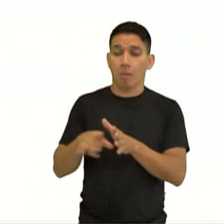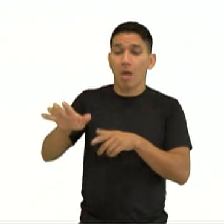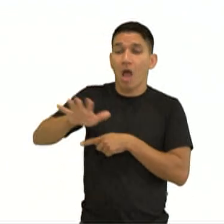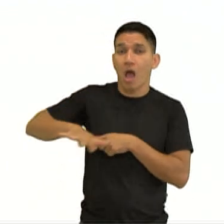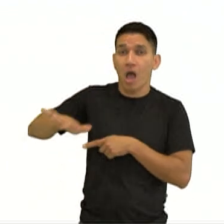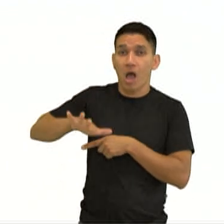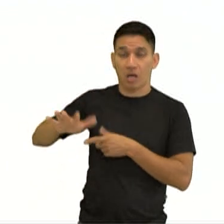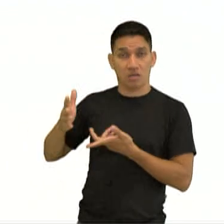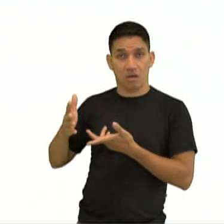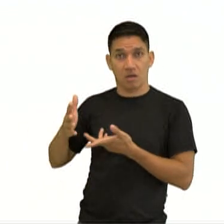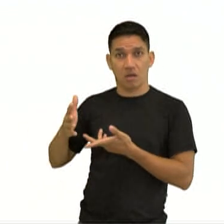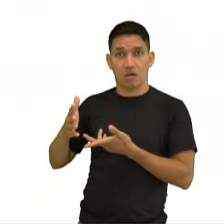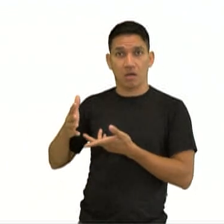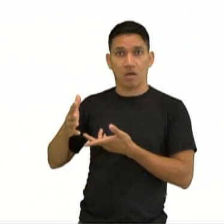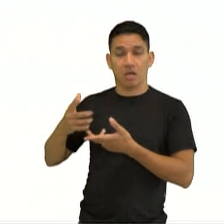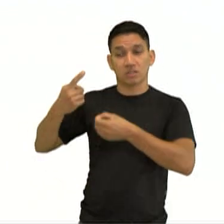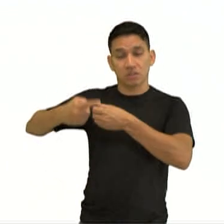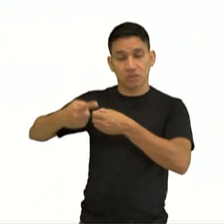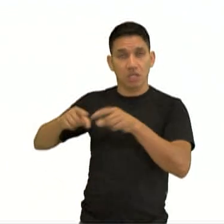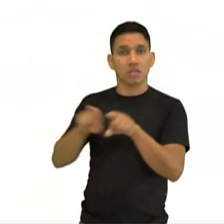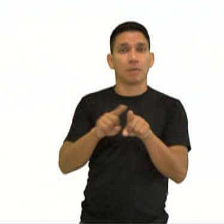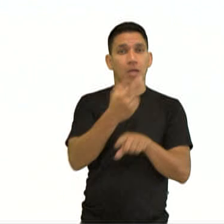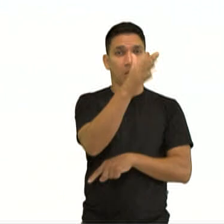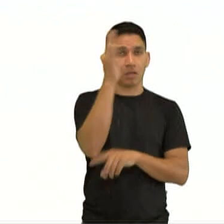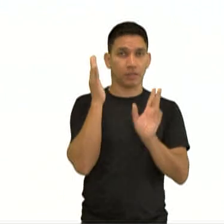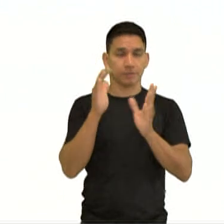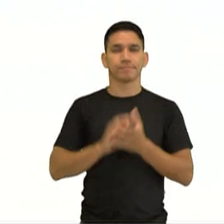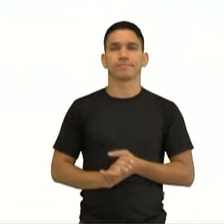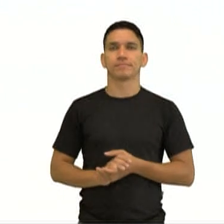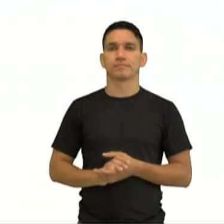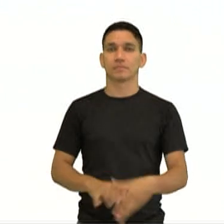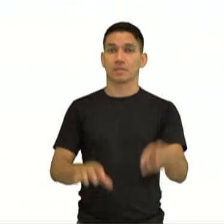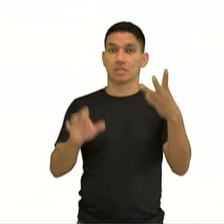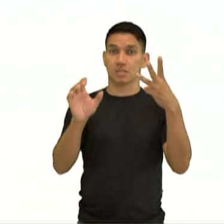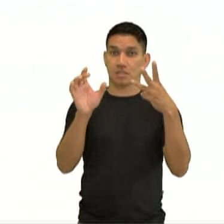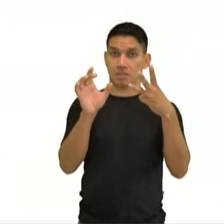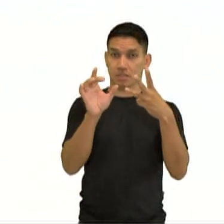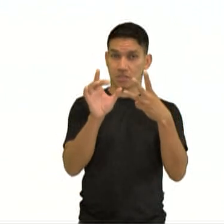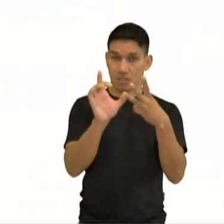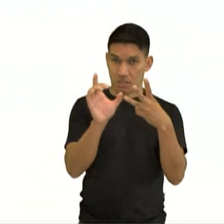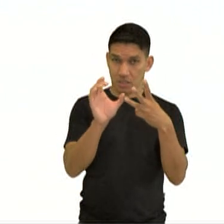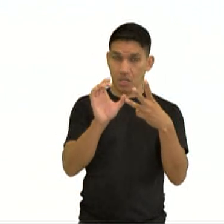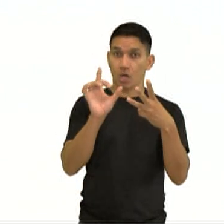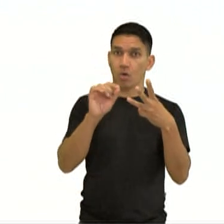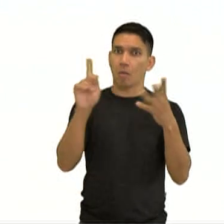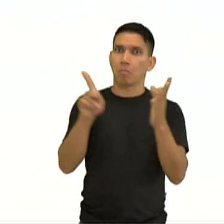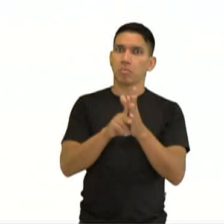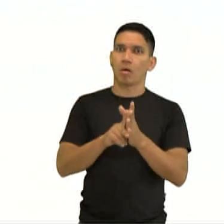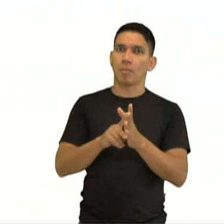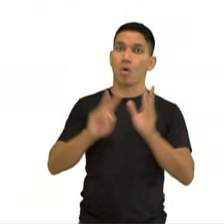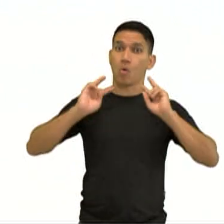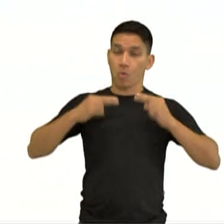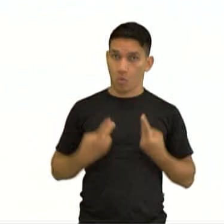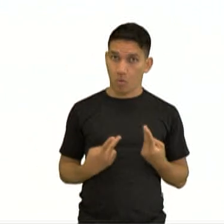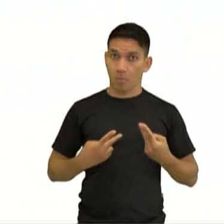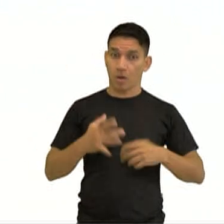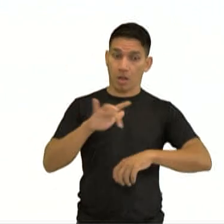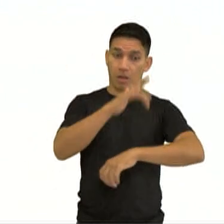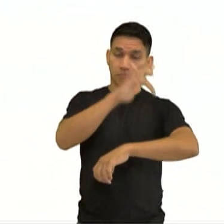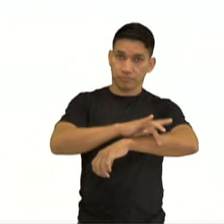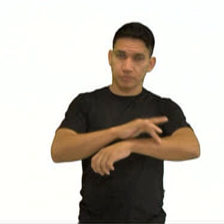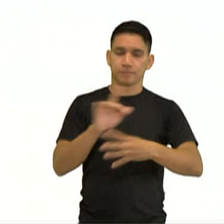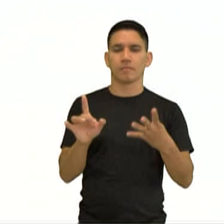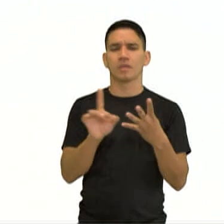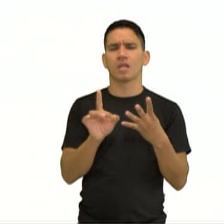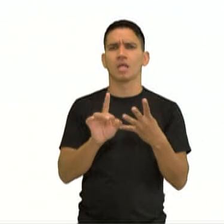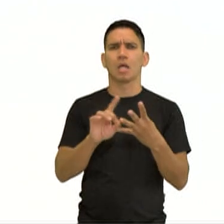silvestre. Alternativa C. São transmitidas ao homem pela picada de um mosquito. Alternativa D. São doenças brandas que